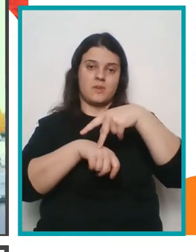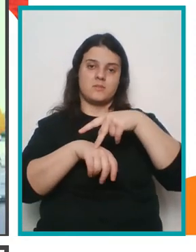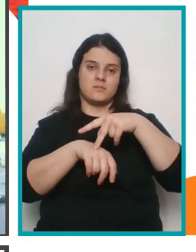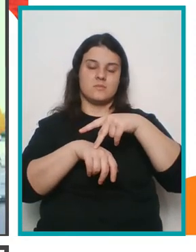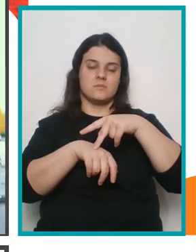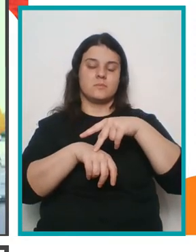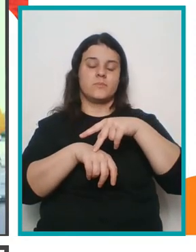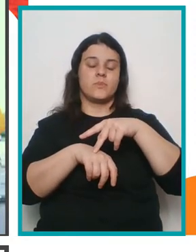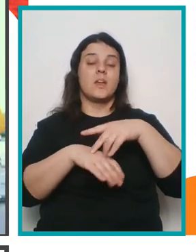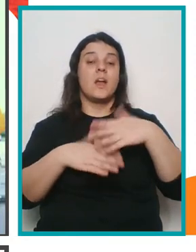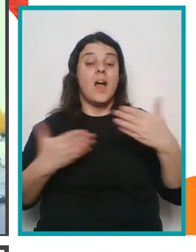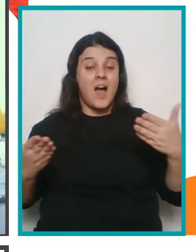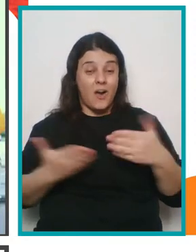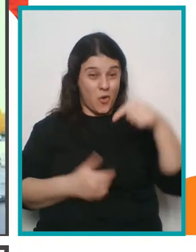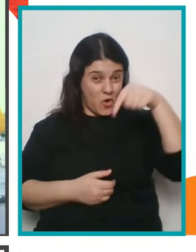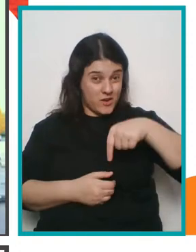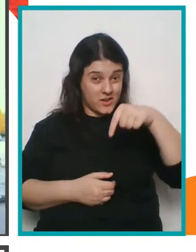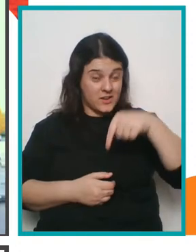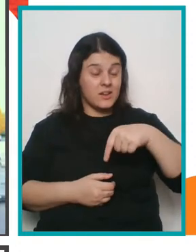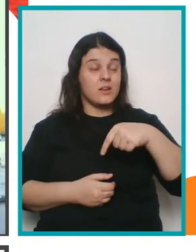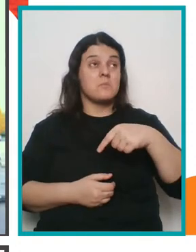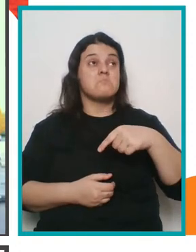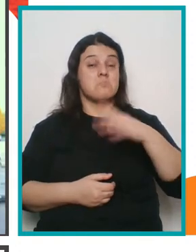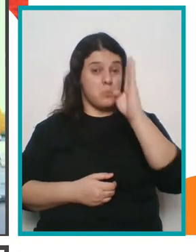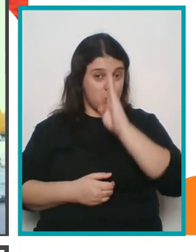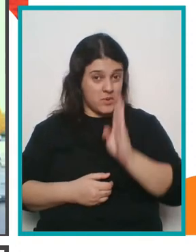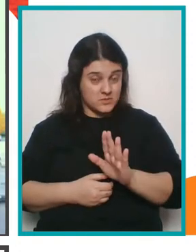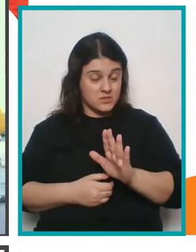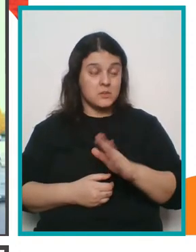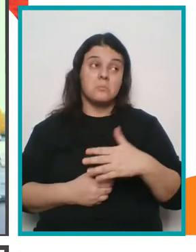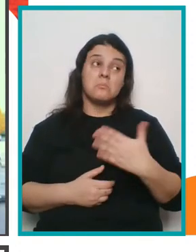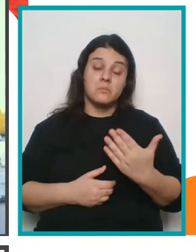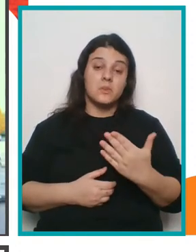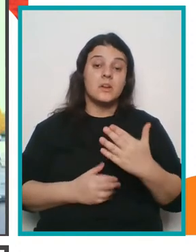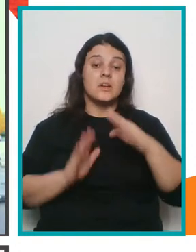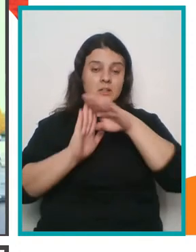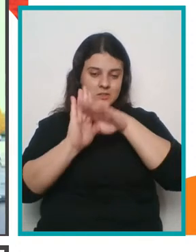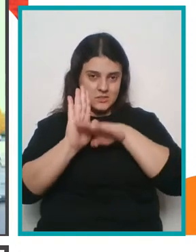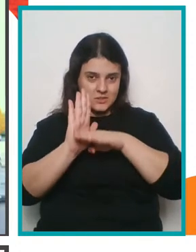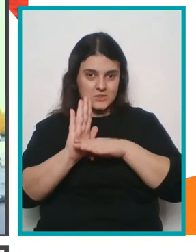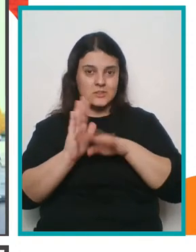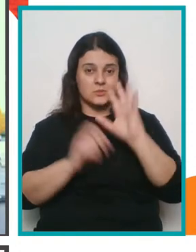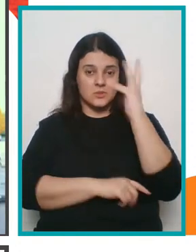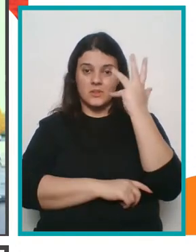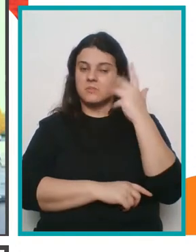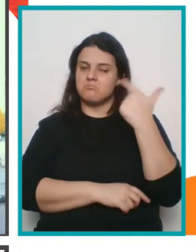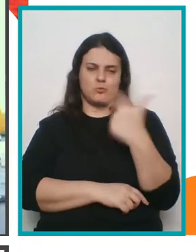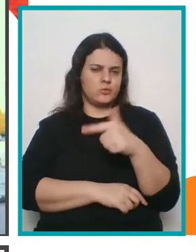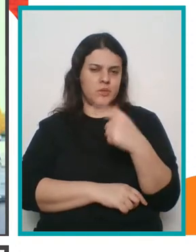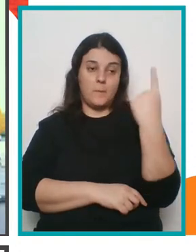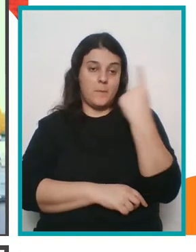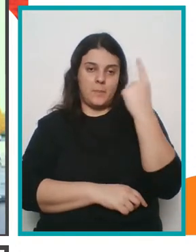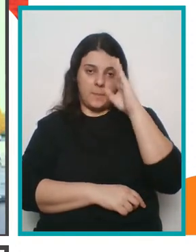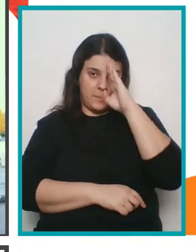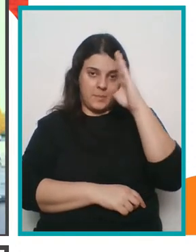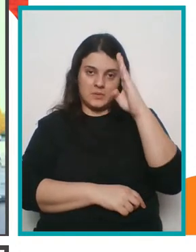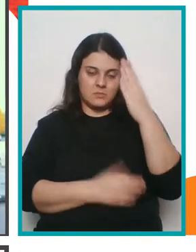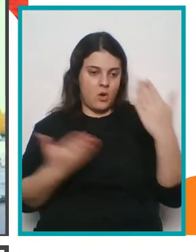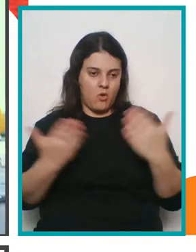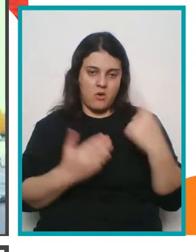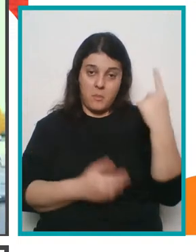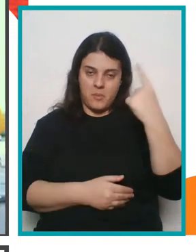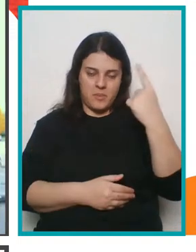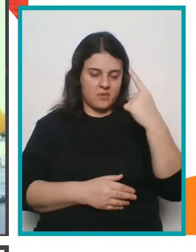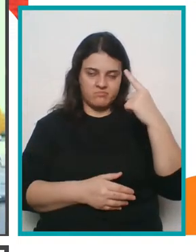alguma. Pelo contrário, muitos dos investimentos das secretarias que tratavam da nossa